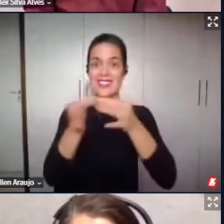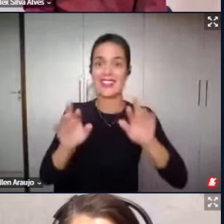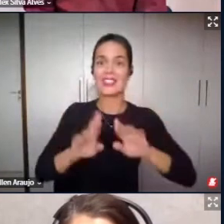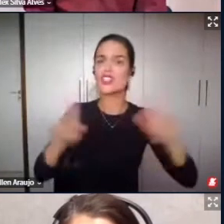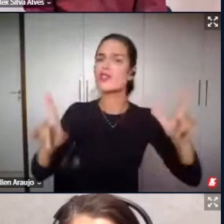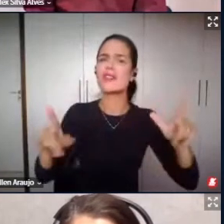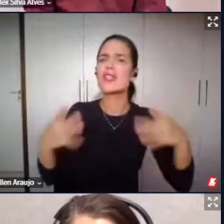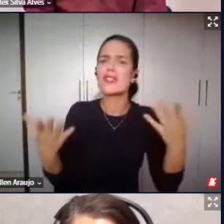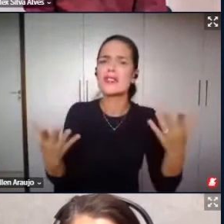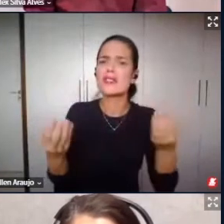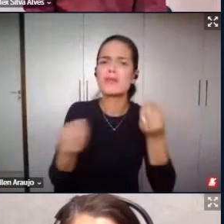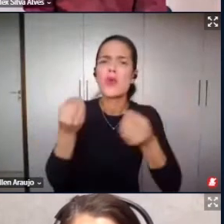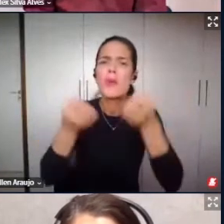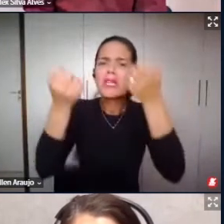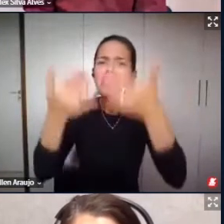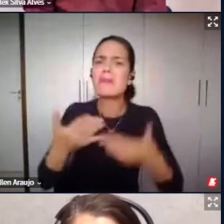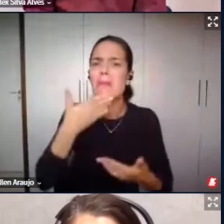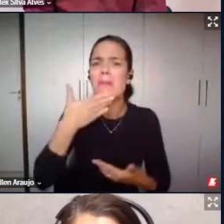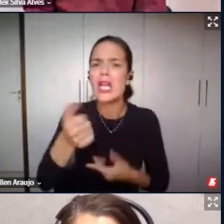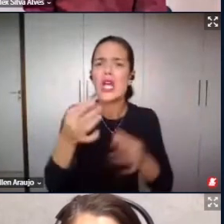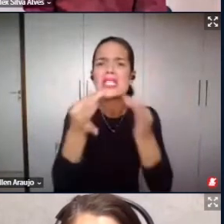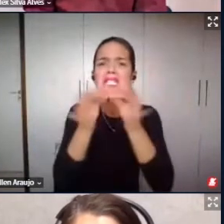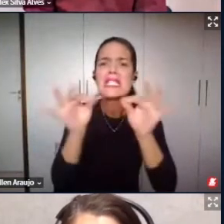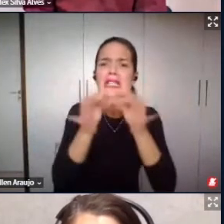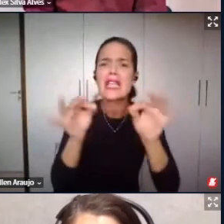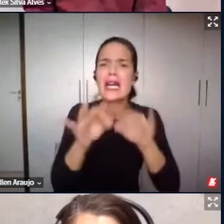Na sintaxe.